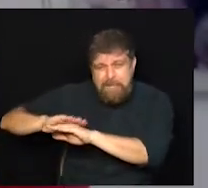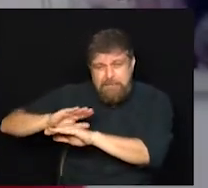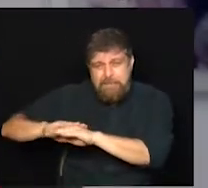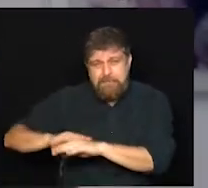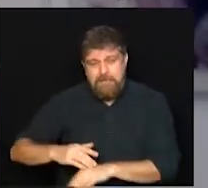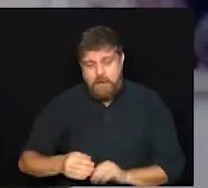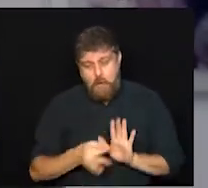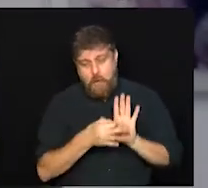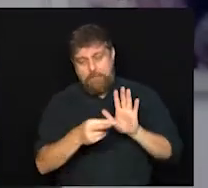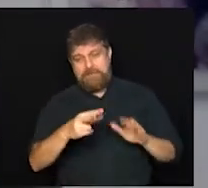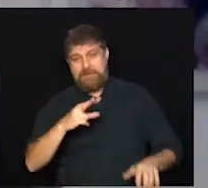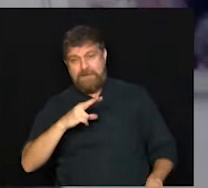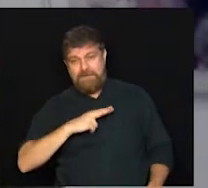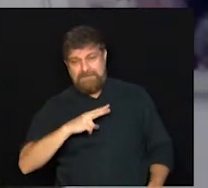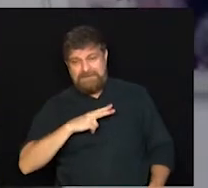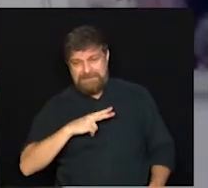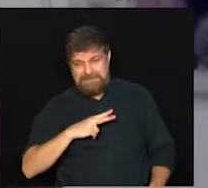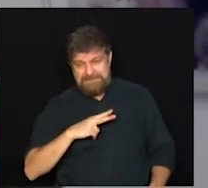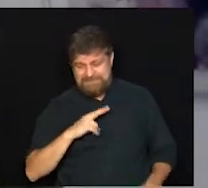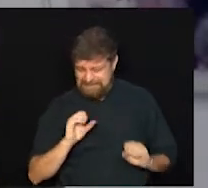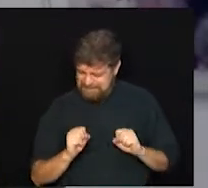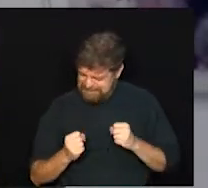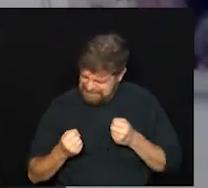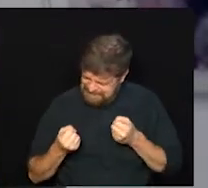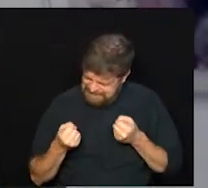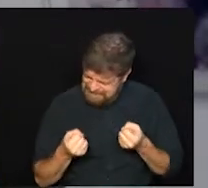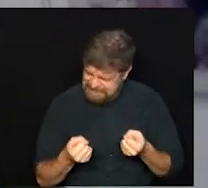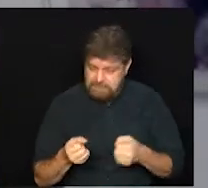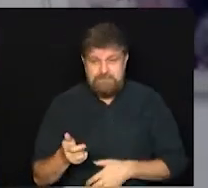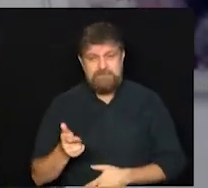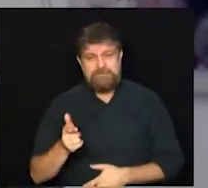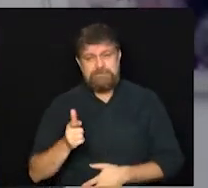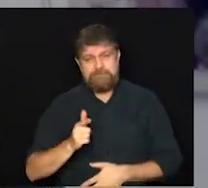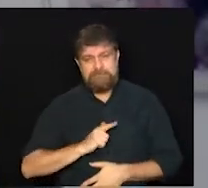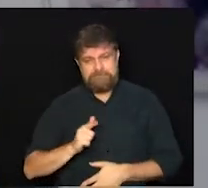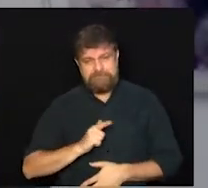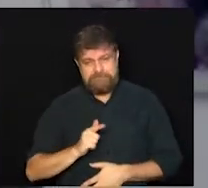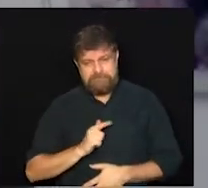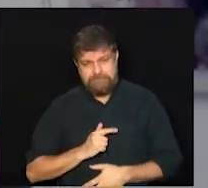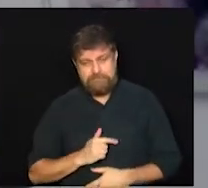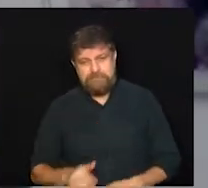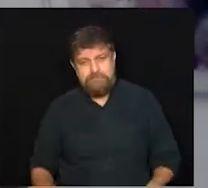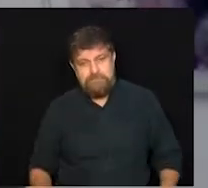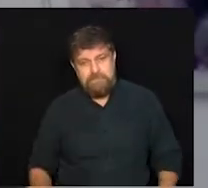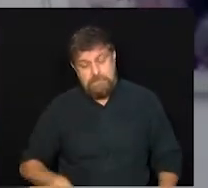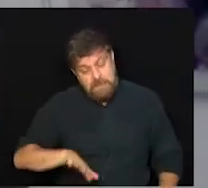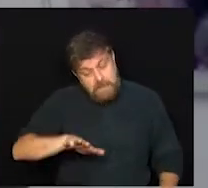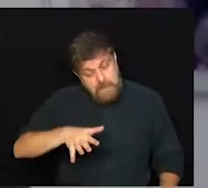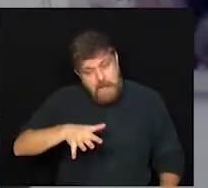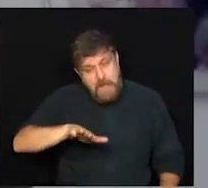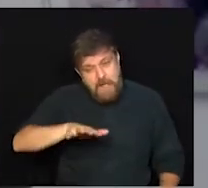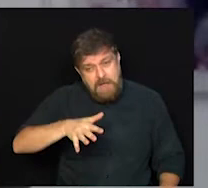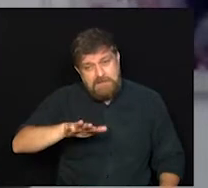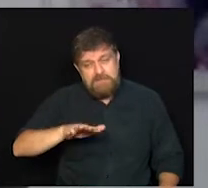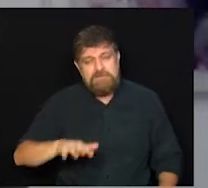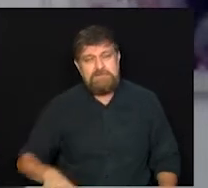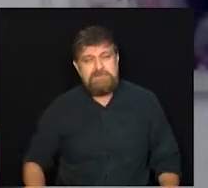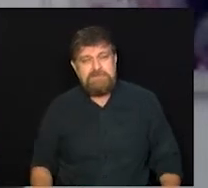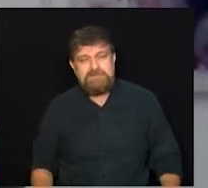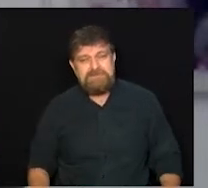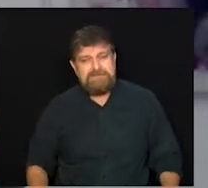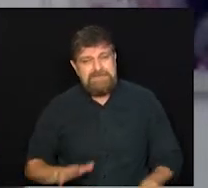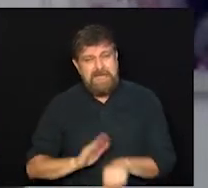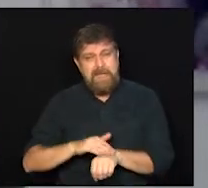visão, vai exigir, vai trazer uma demanda, talvez, de